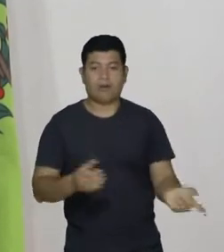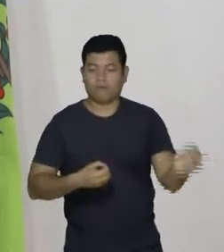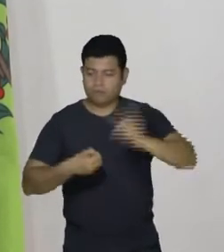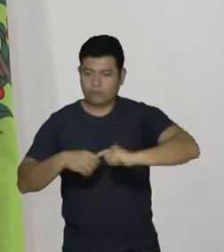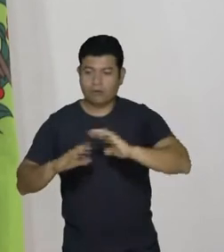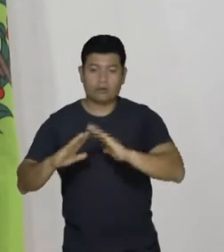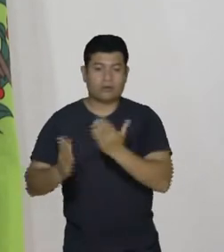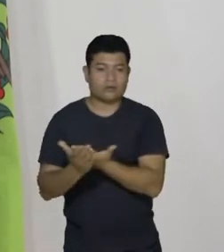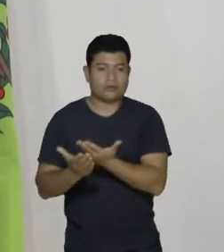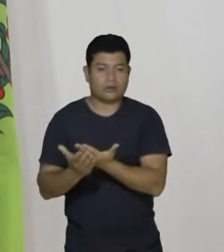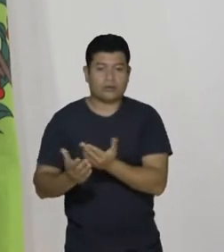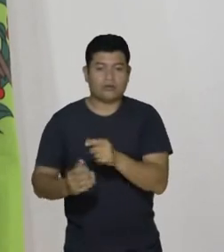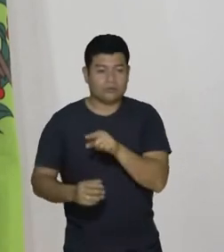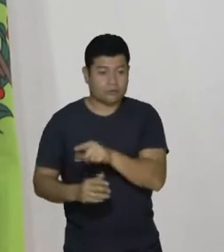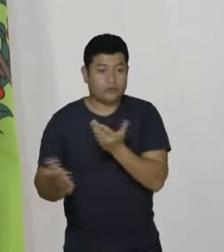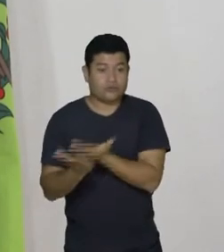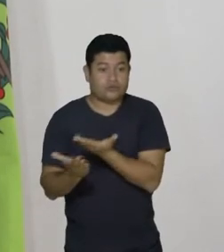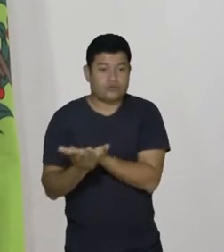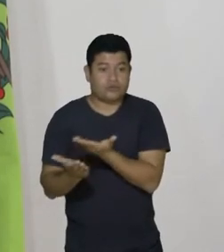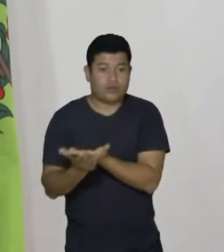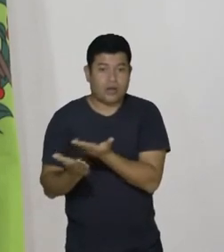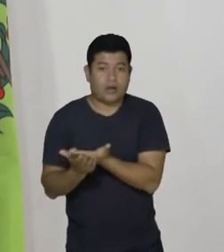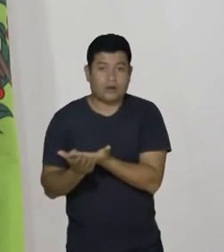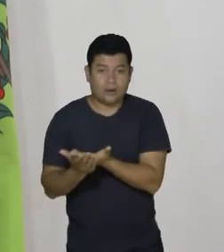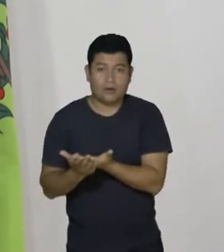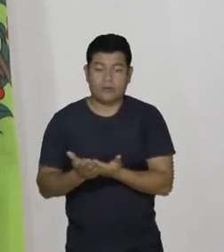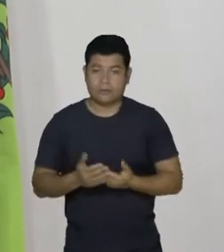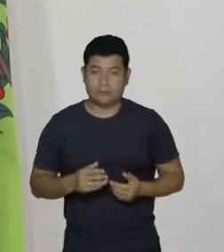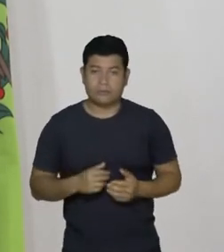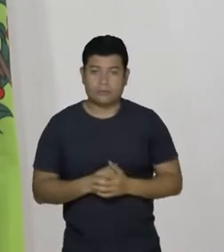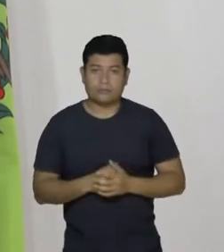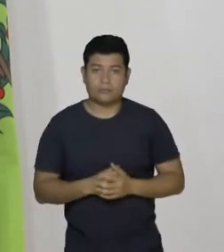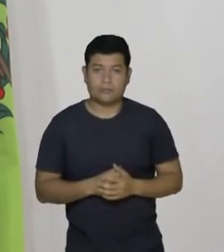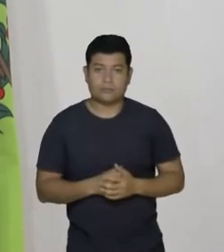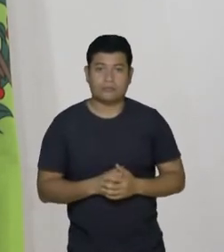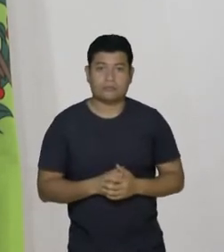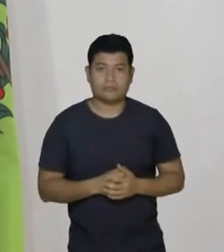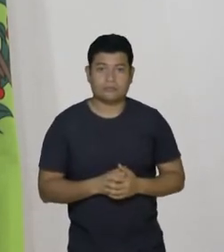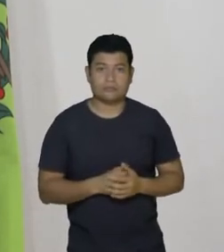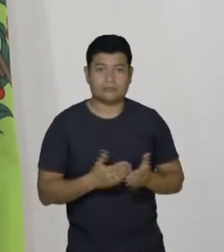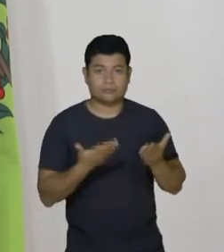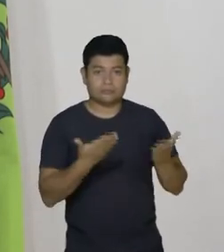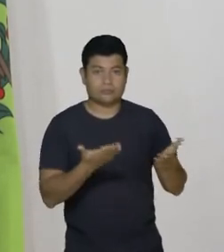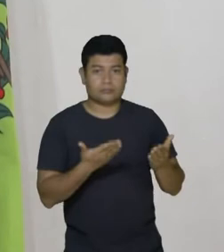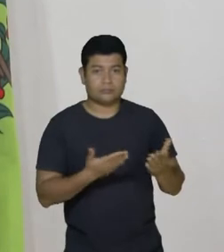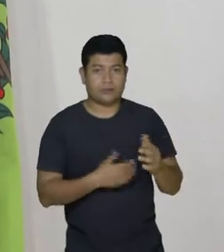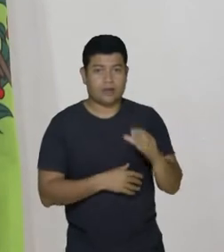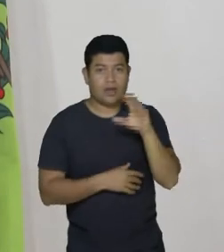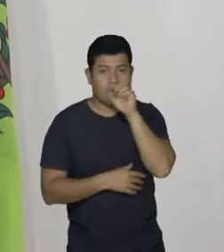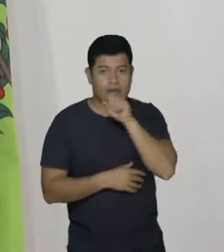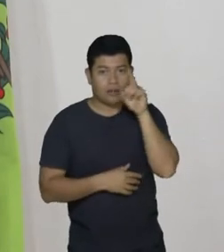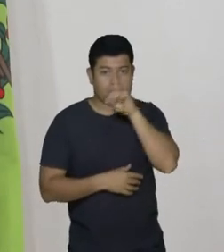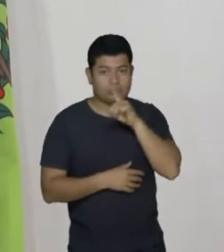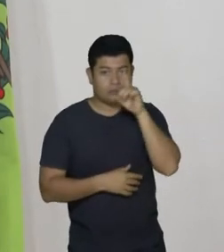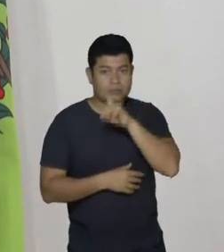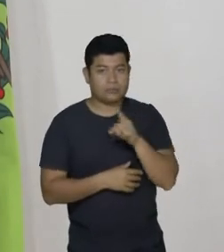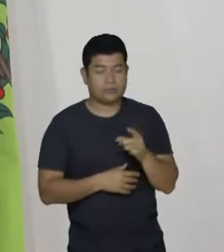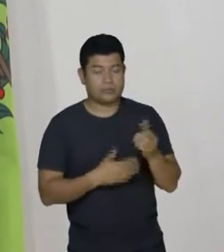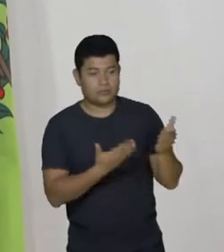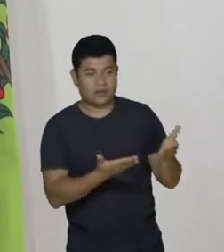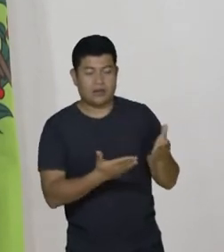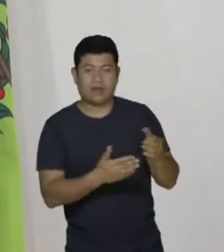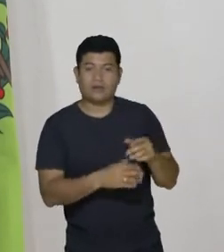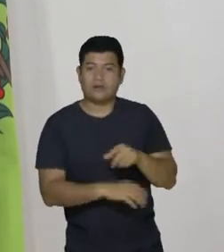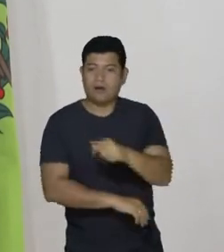a presidente que você está pedindo disse no debate da Band que vai colocar professor a trabalhar sábado e domingo. É bonito, né? O aluno ir para a